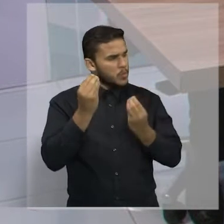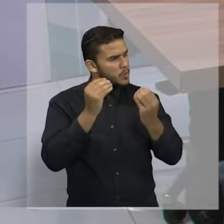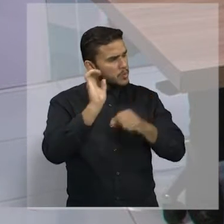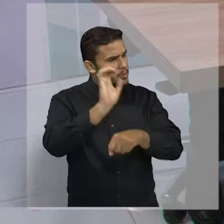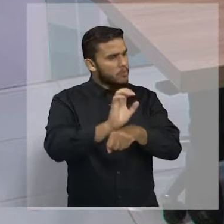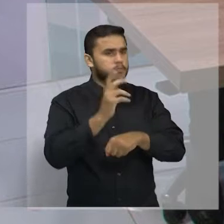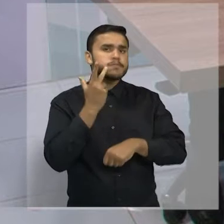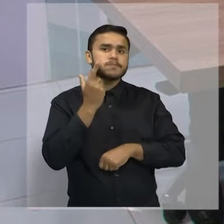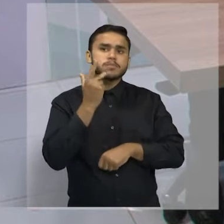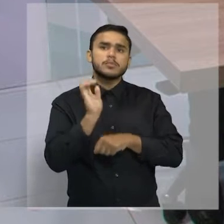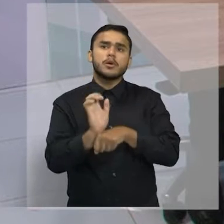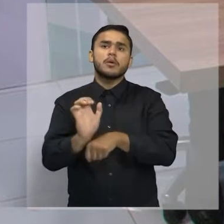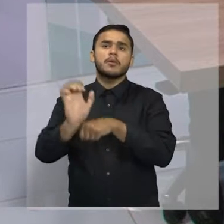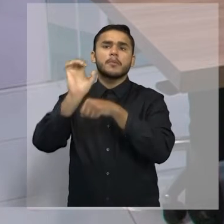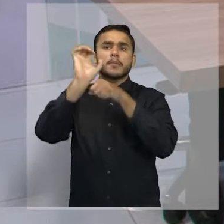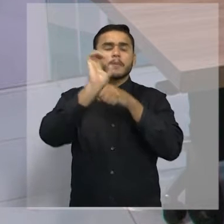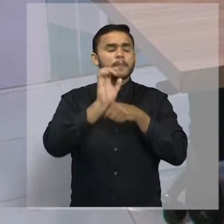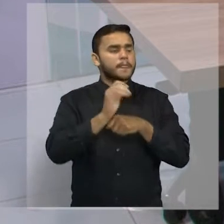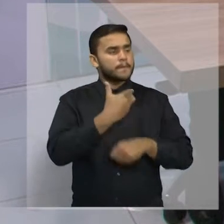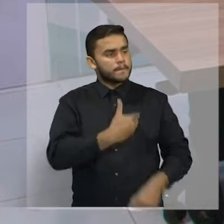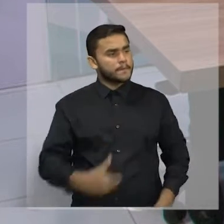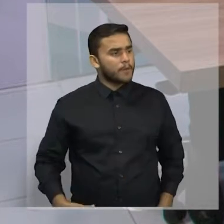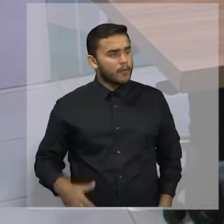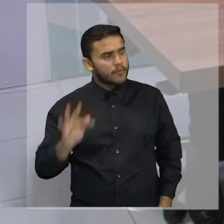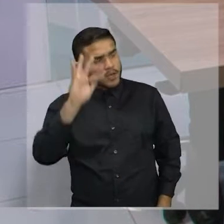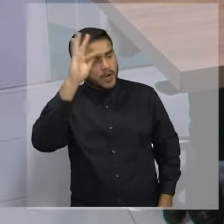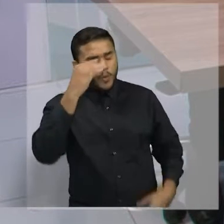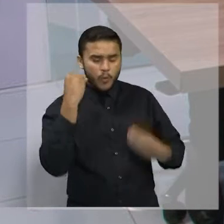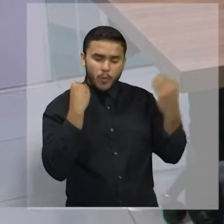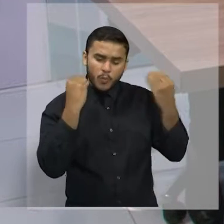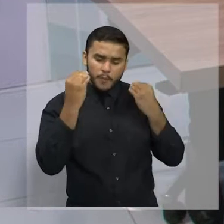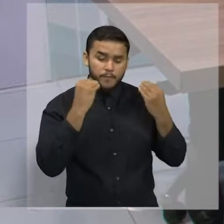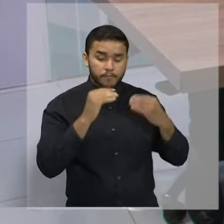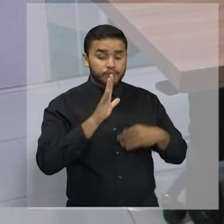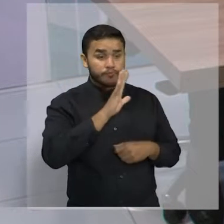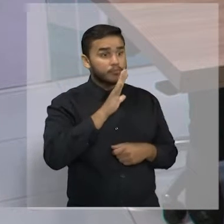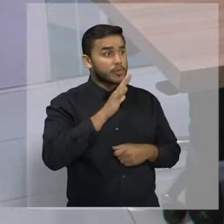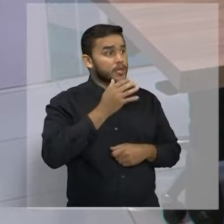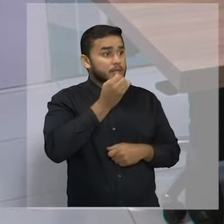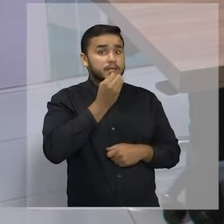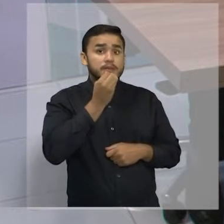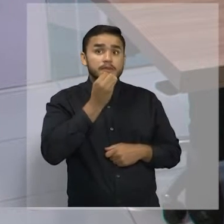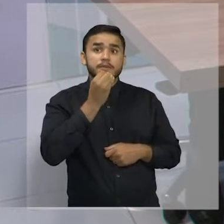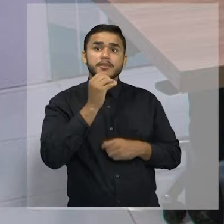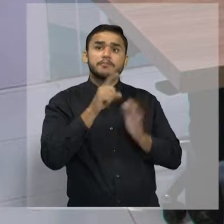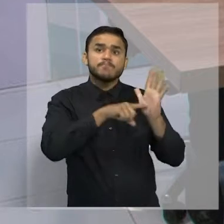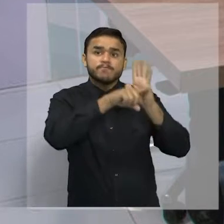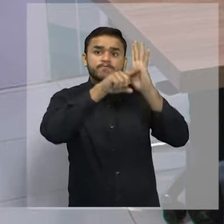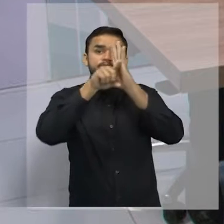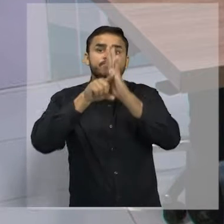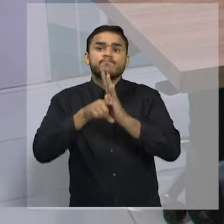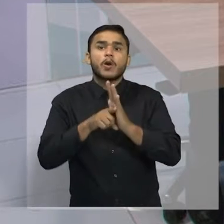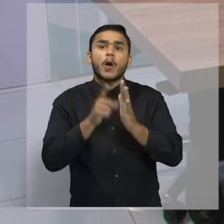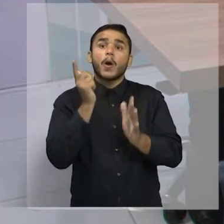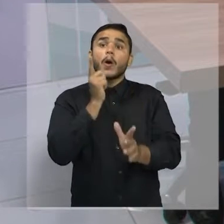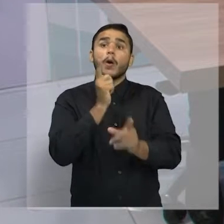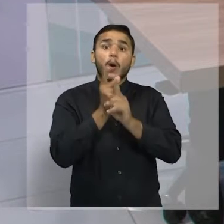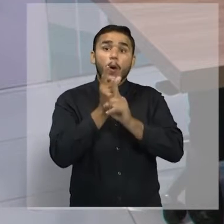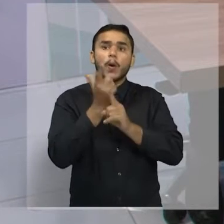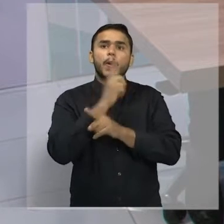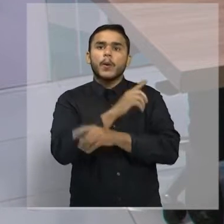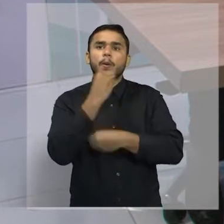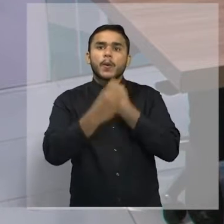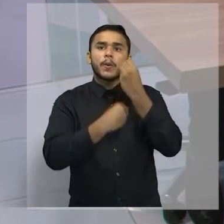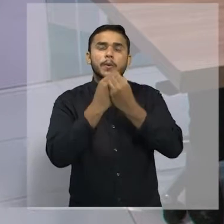Estado e entre Estados, a partir do governo federal, ela tem uma possibilidade de ser, quer dizer, mais efetiva nos seus resultados. Porque a gente não regula